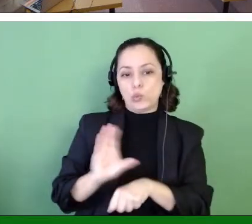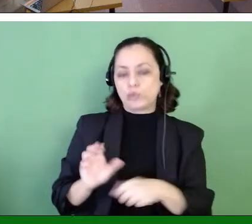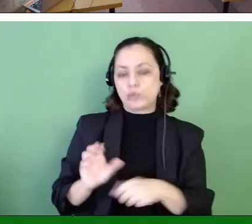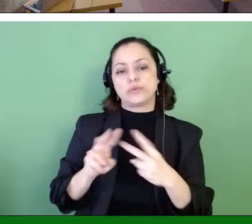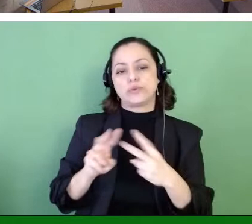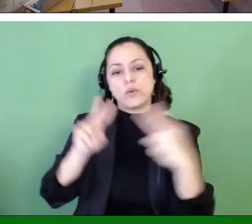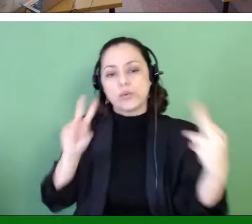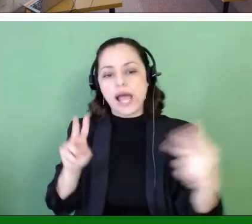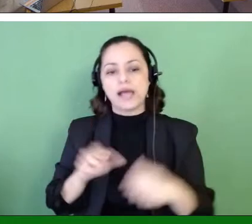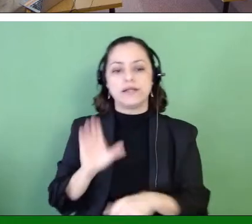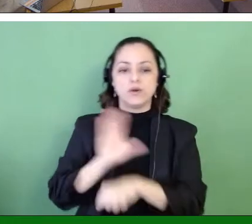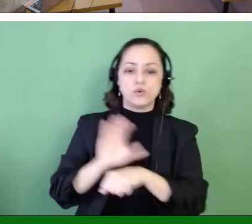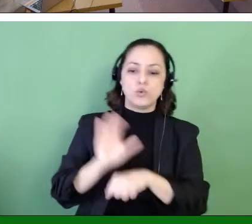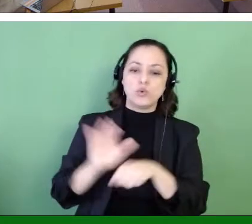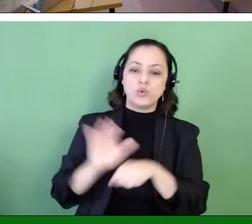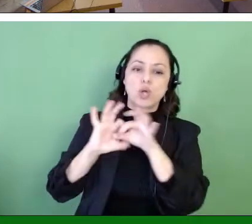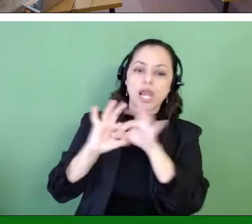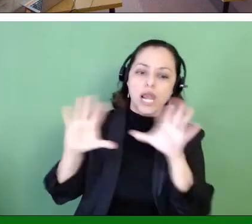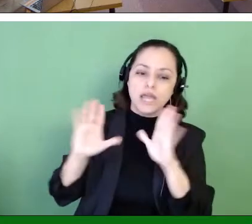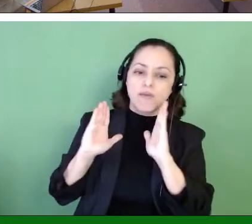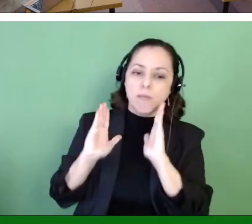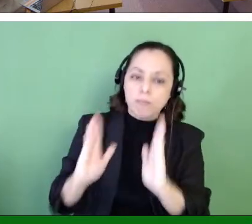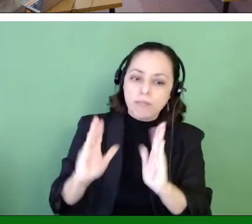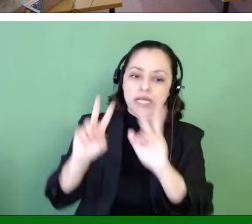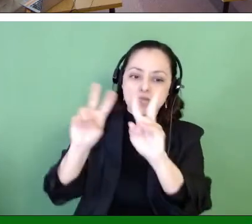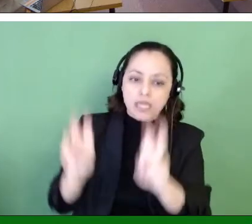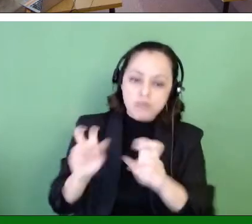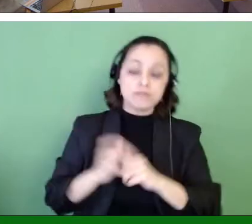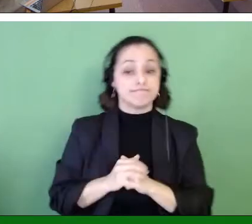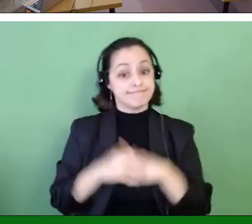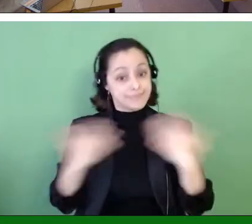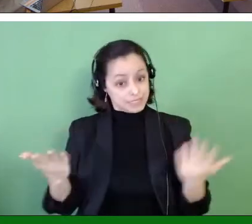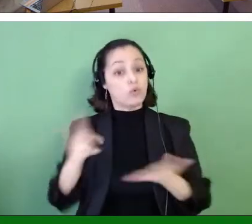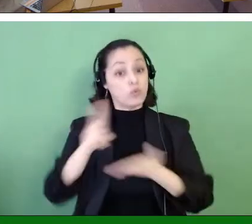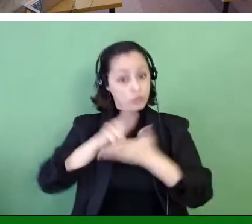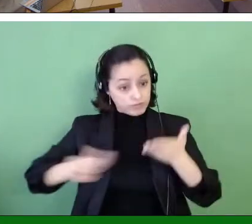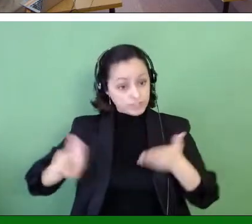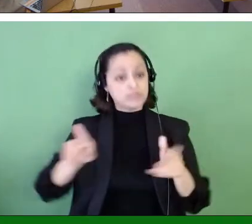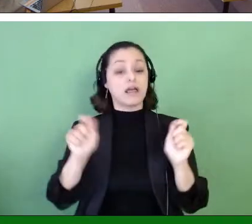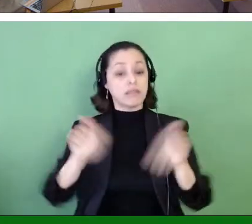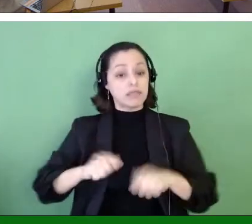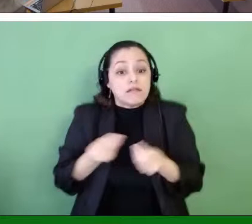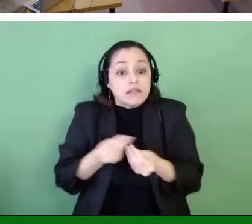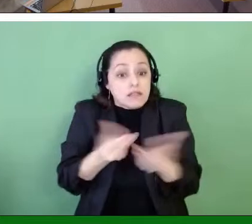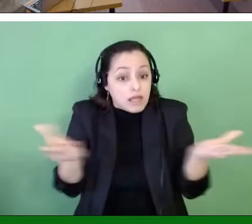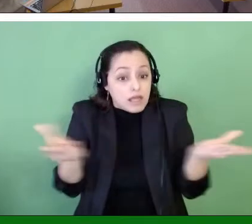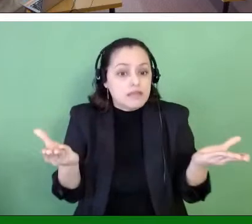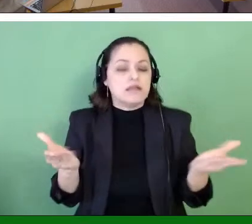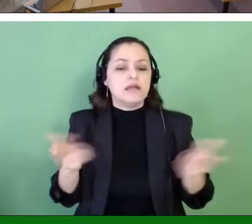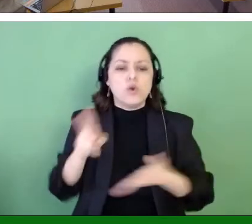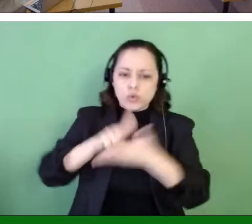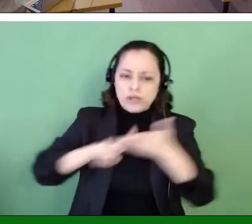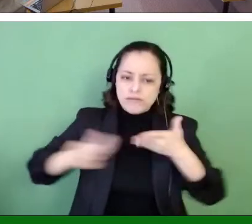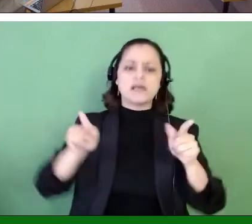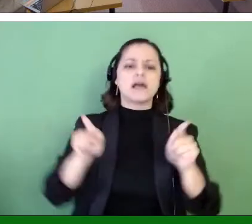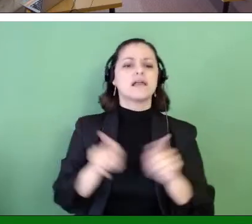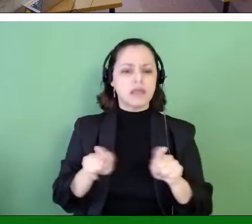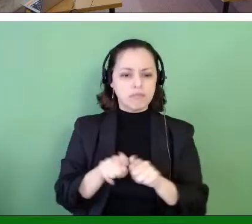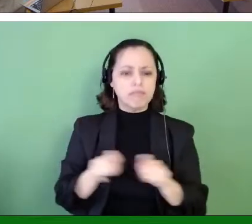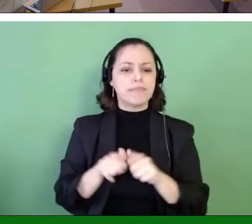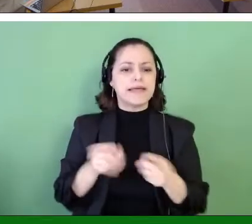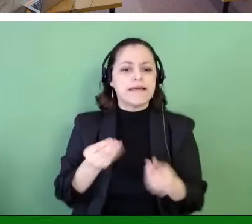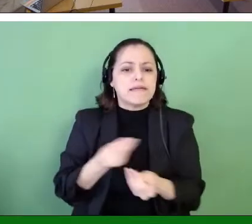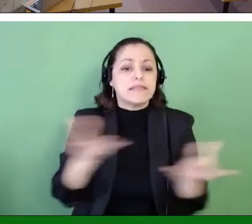pontuais. Então, por que não a universidade também oferecer isso? Por que não a universidade também se inserir nesse tipo de oferta